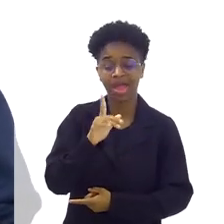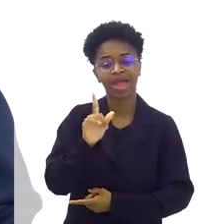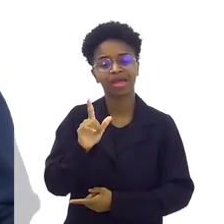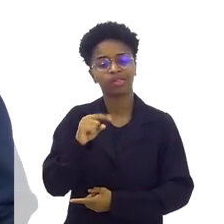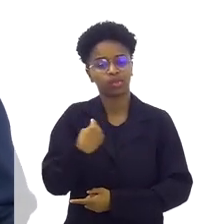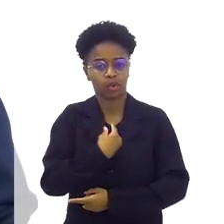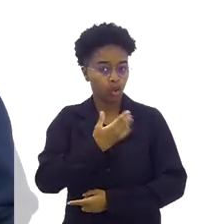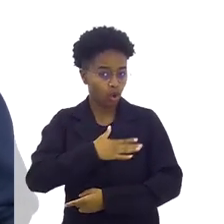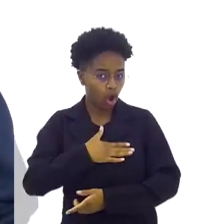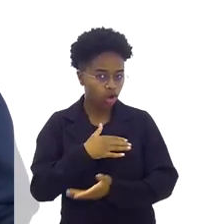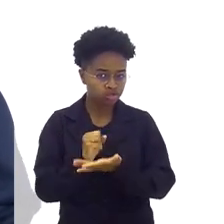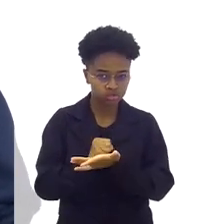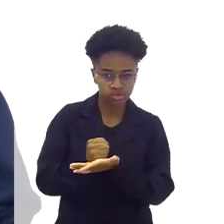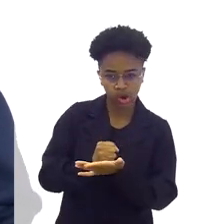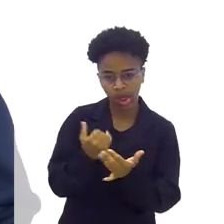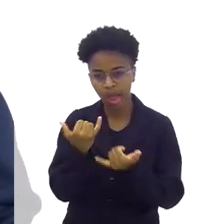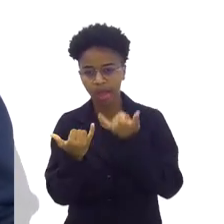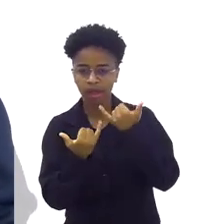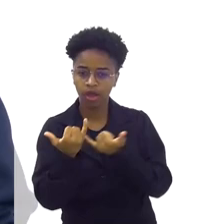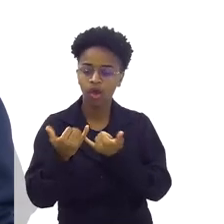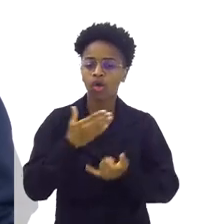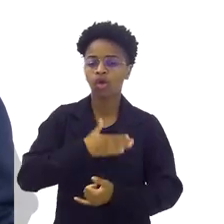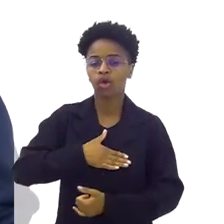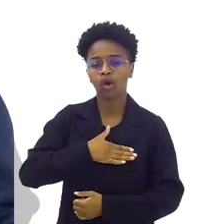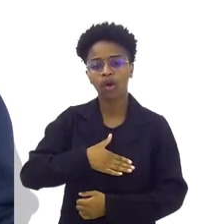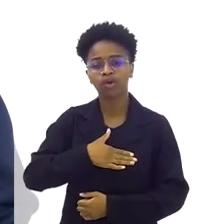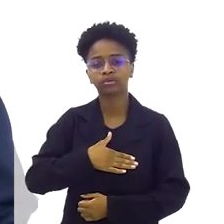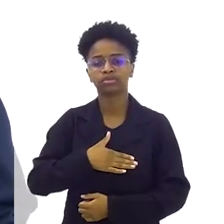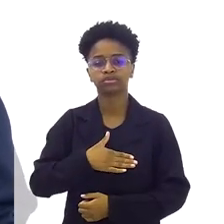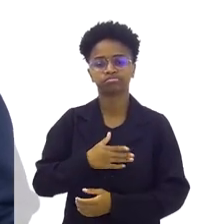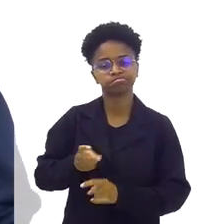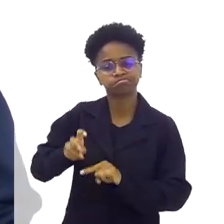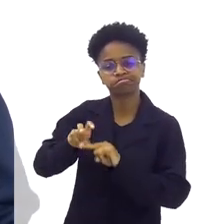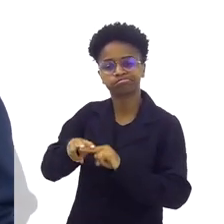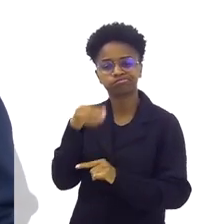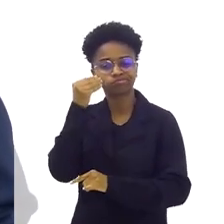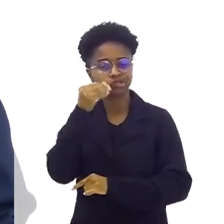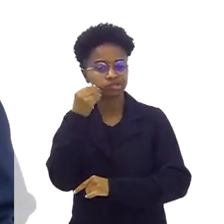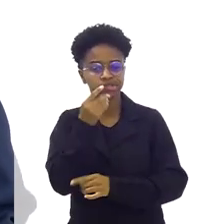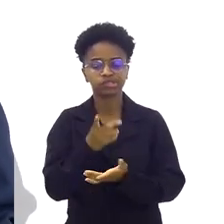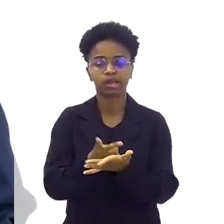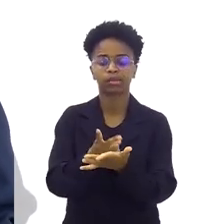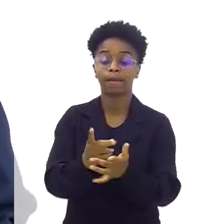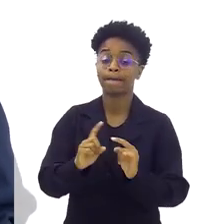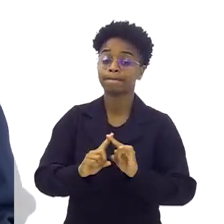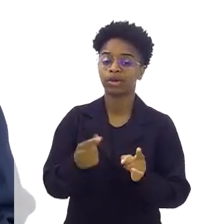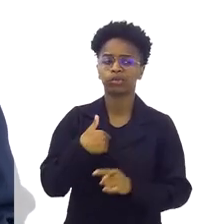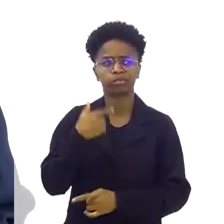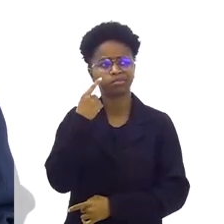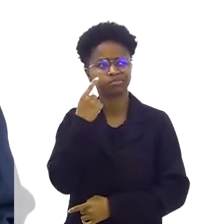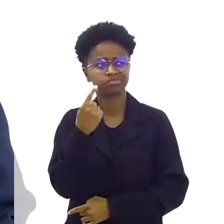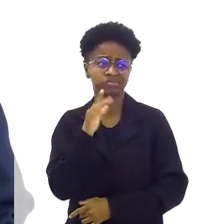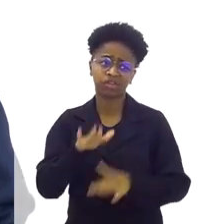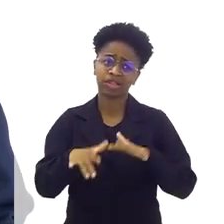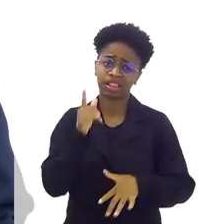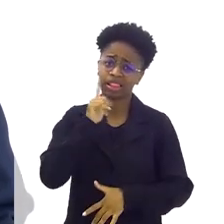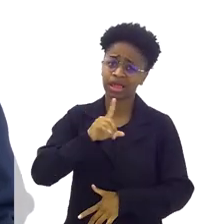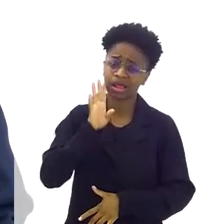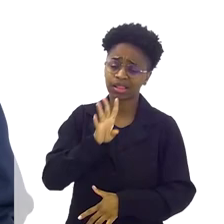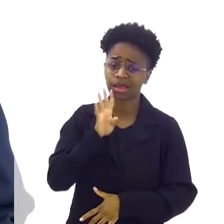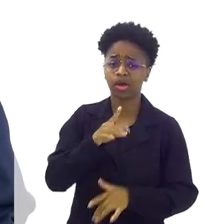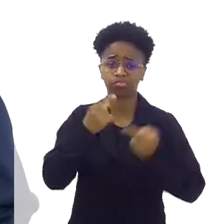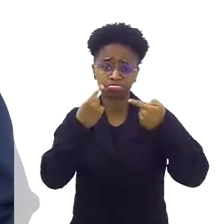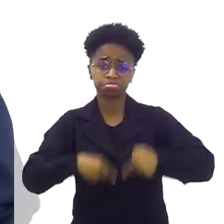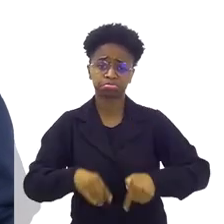a gente gosta como usuário, né? A gente joga, a gente gosta de ser tá ali experienciando e tal. E aí eu falei, pô, acho que é